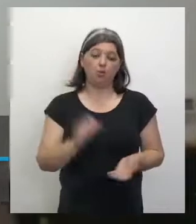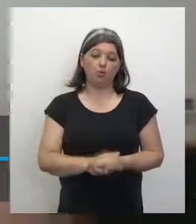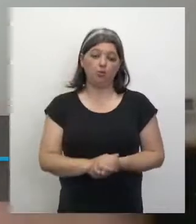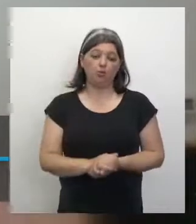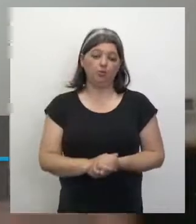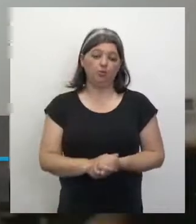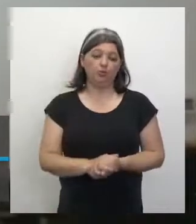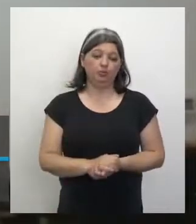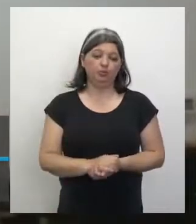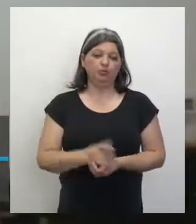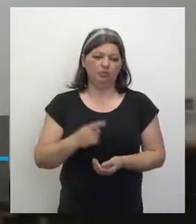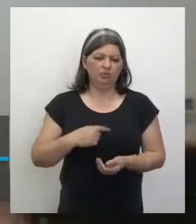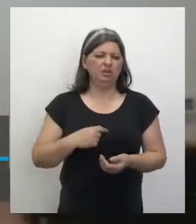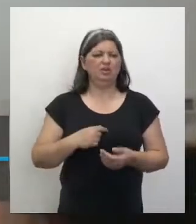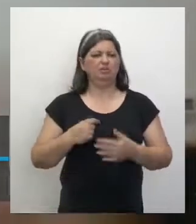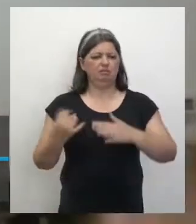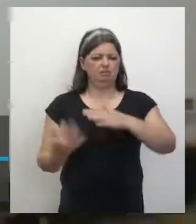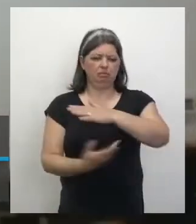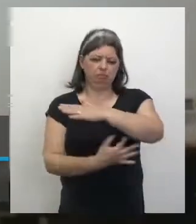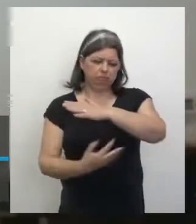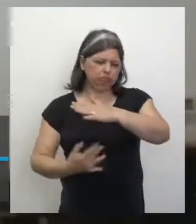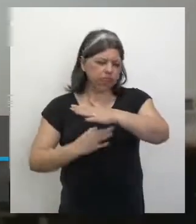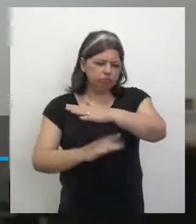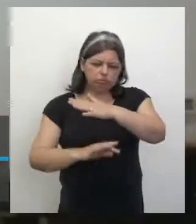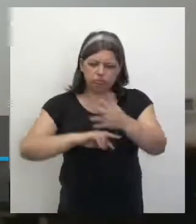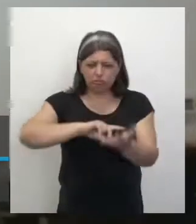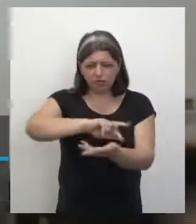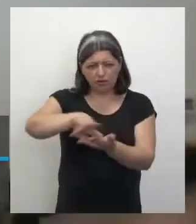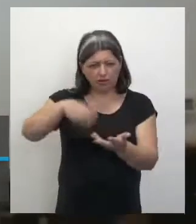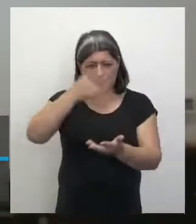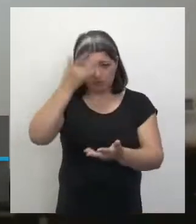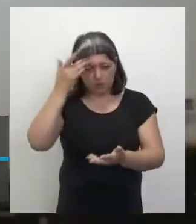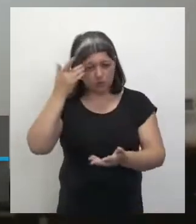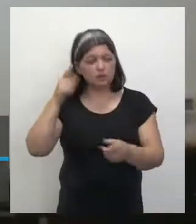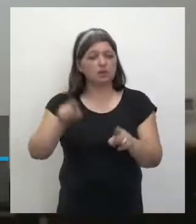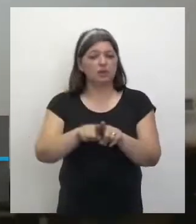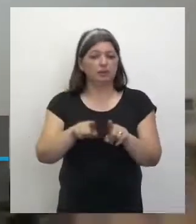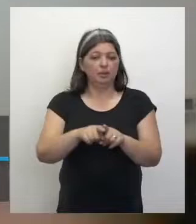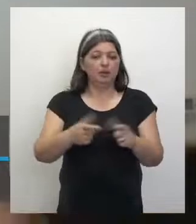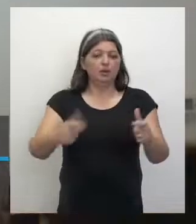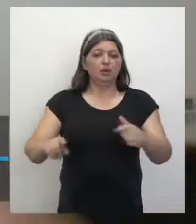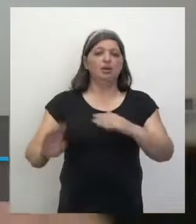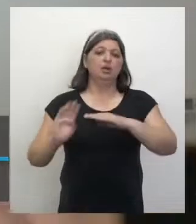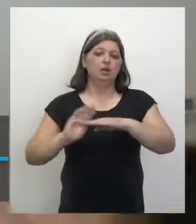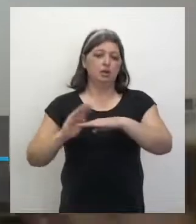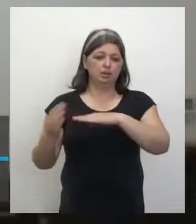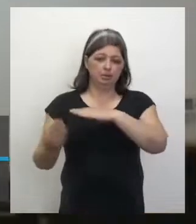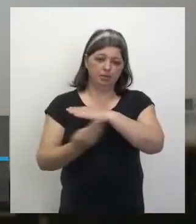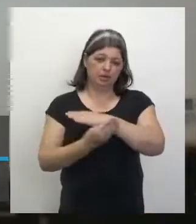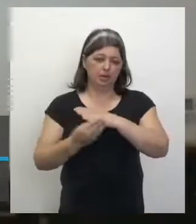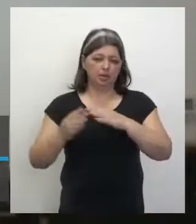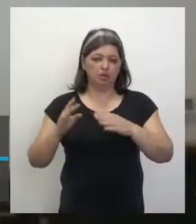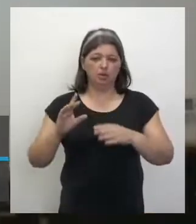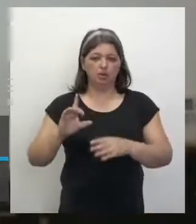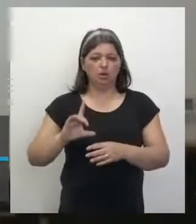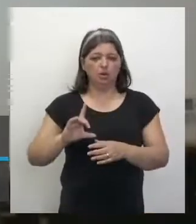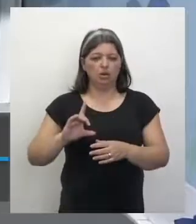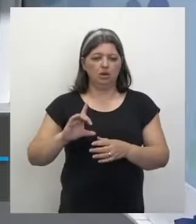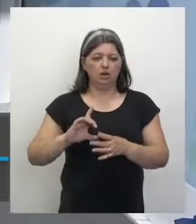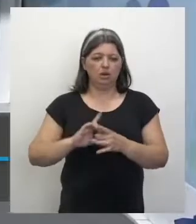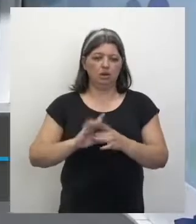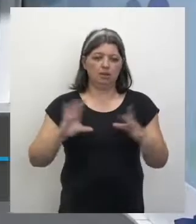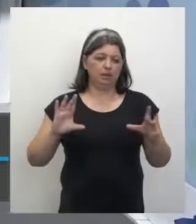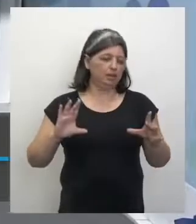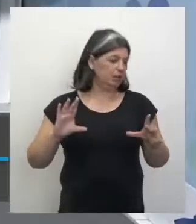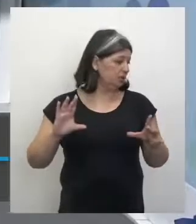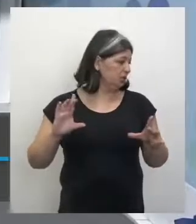questão de tantos imigrantes, tantas questões diferentes, a gente vê o bairro da Liberdade, né, Ok, com as Marcelo. questões... Então, vamos lá, né?